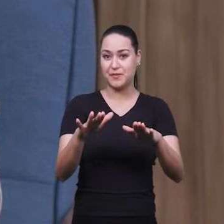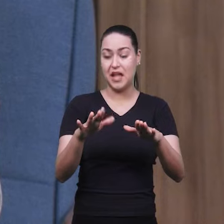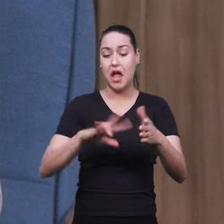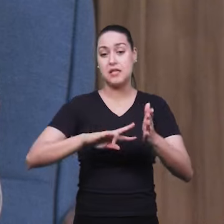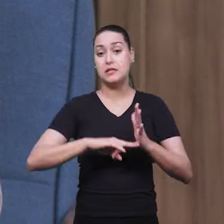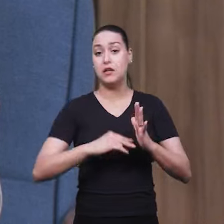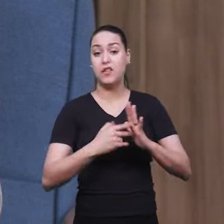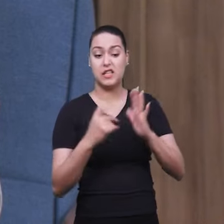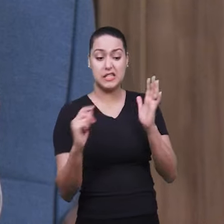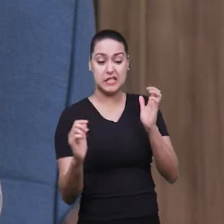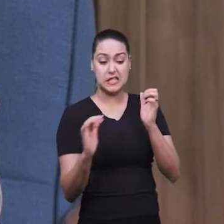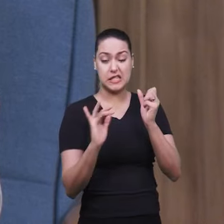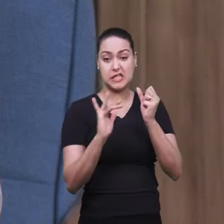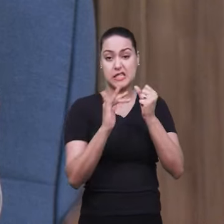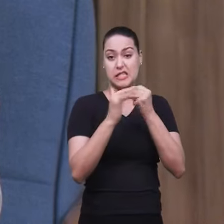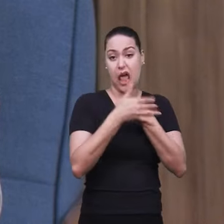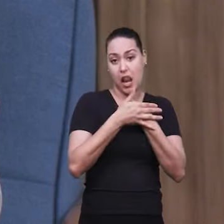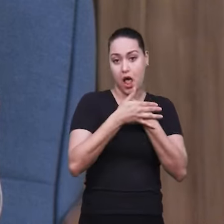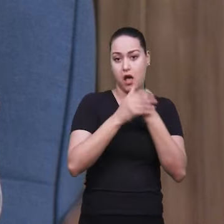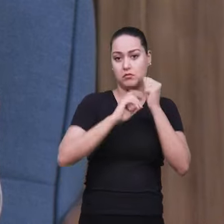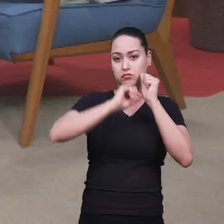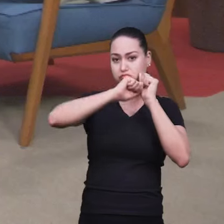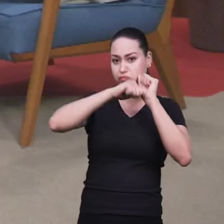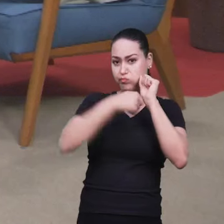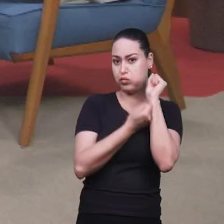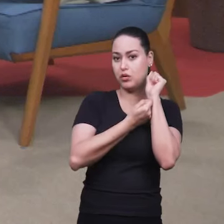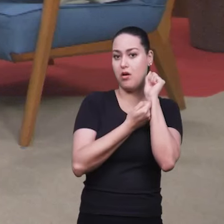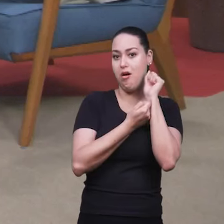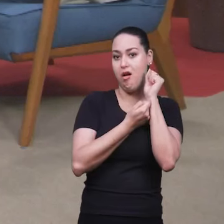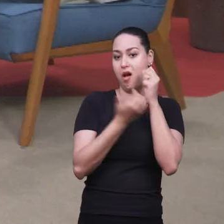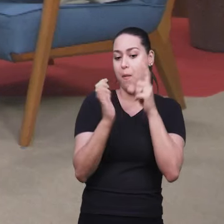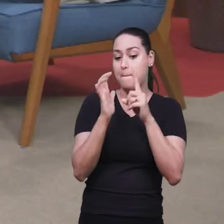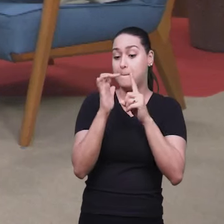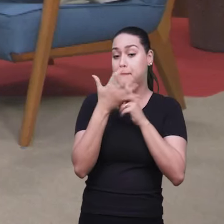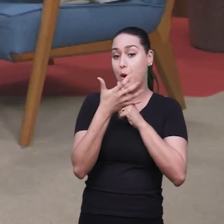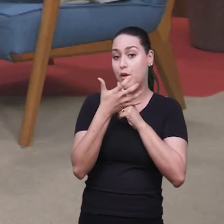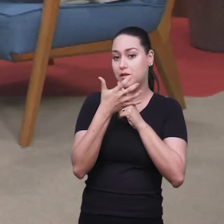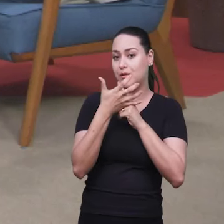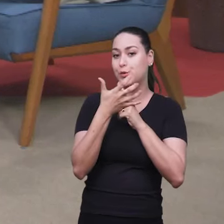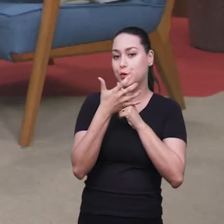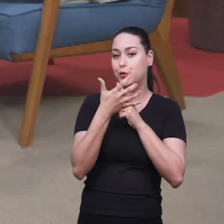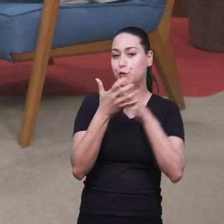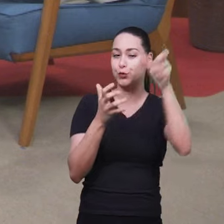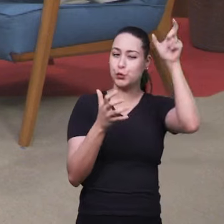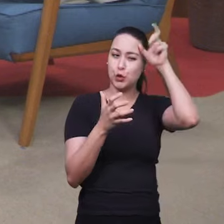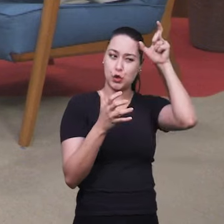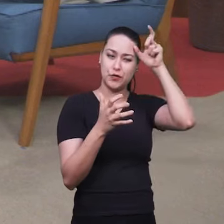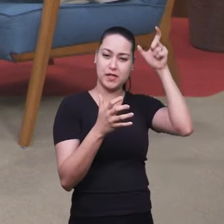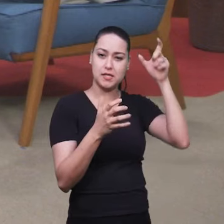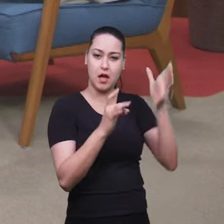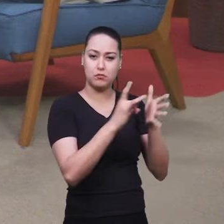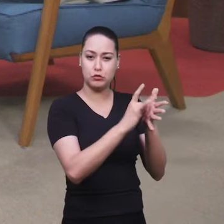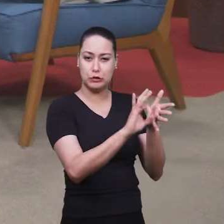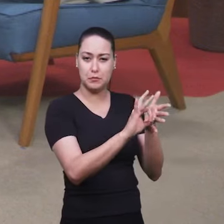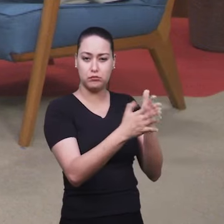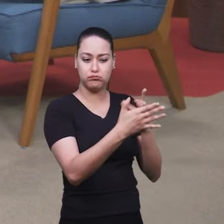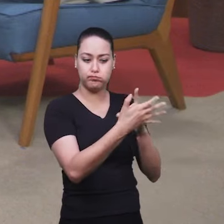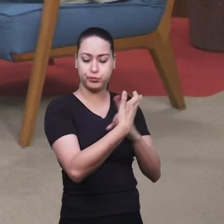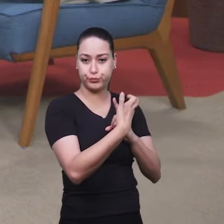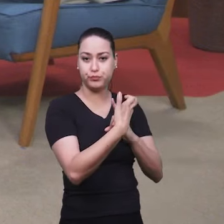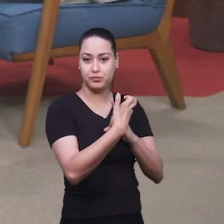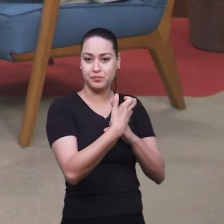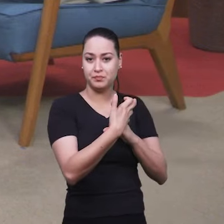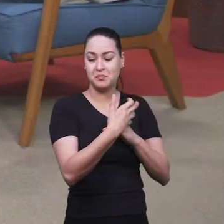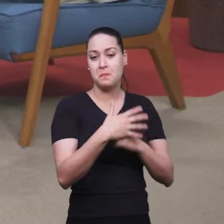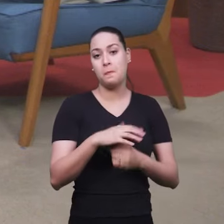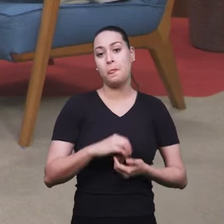selados, preservados, né? A expressão é essa, eles são protegidos do adversário, protegidos, né? Eu comentei